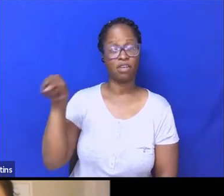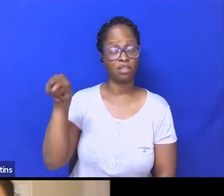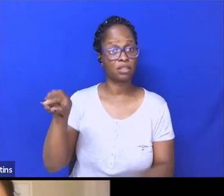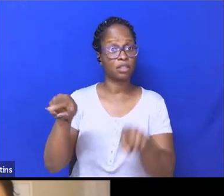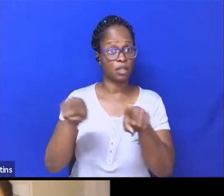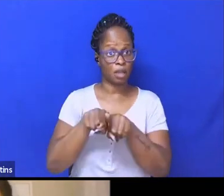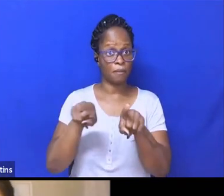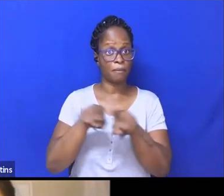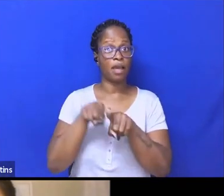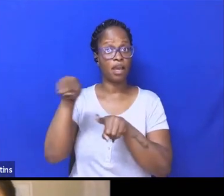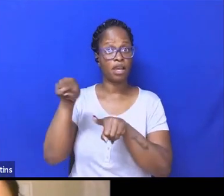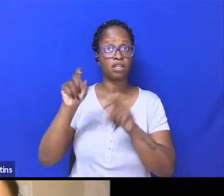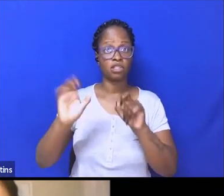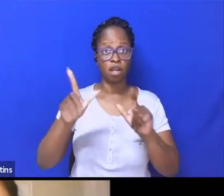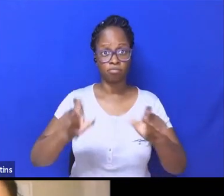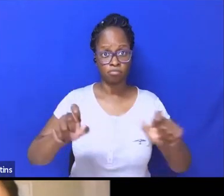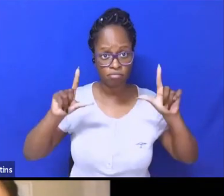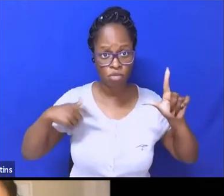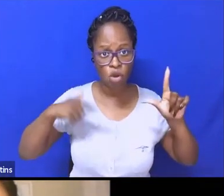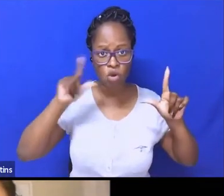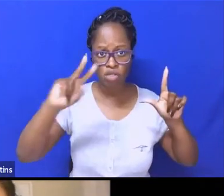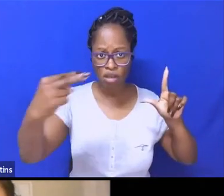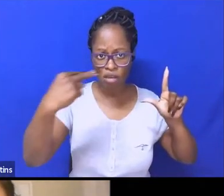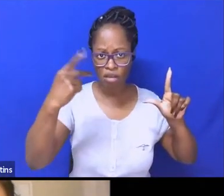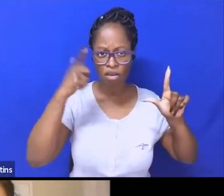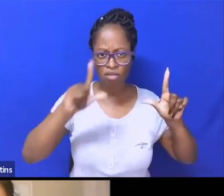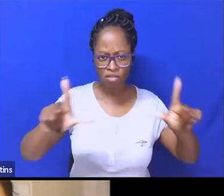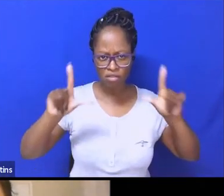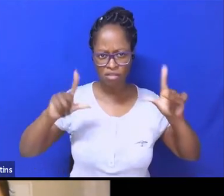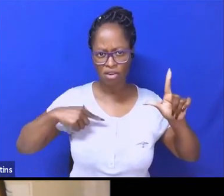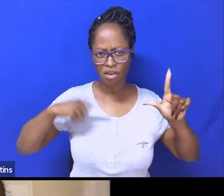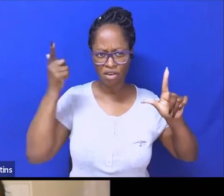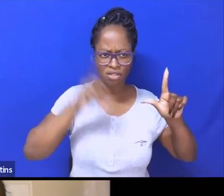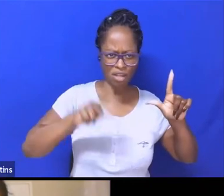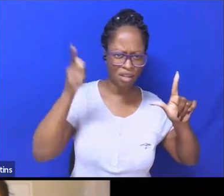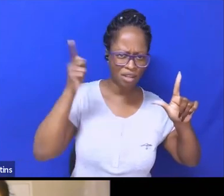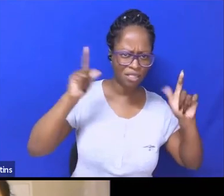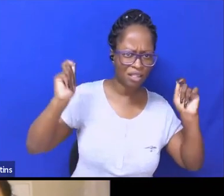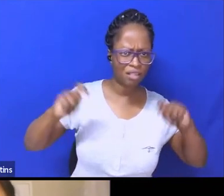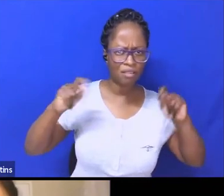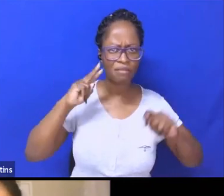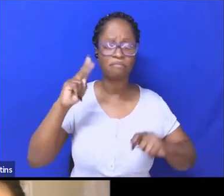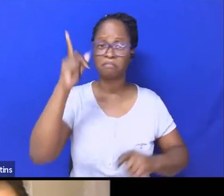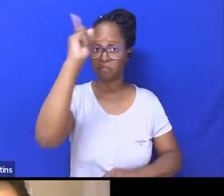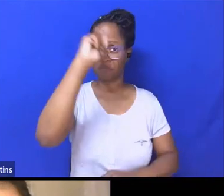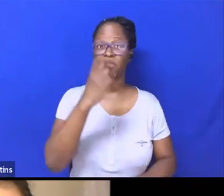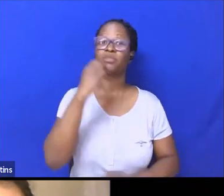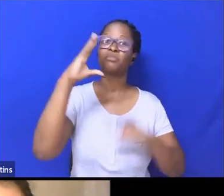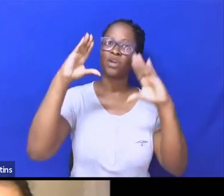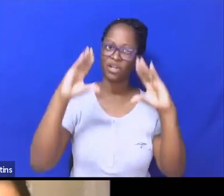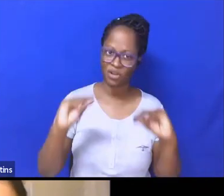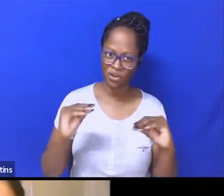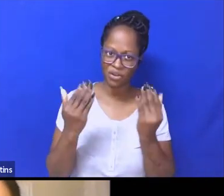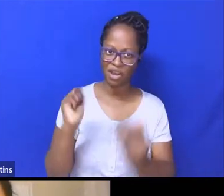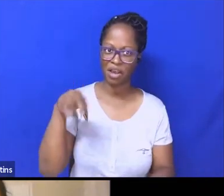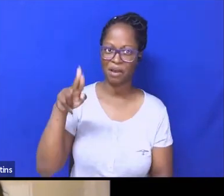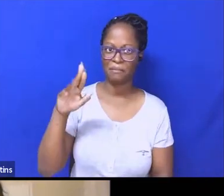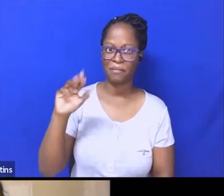não sei se ela já aparece aí na tela para vocês também se vocês já conseguem vê-la boa noite Maia